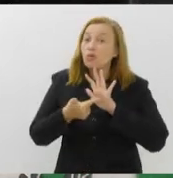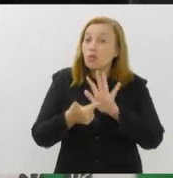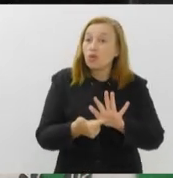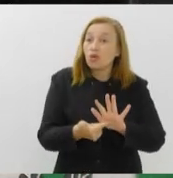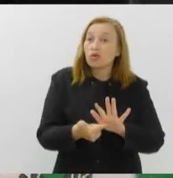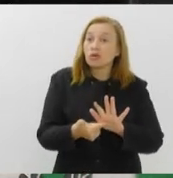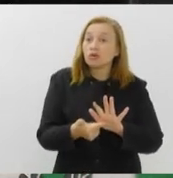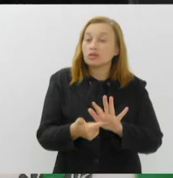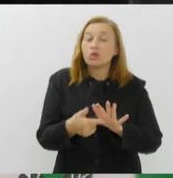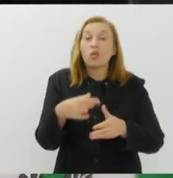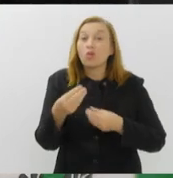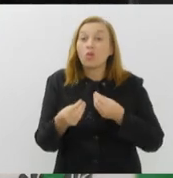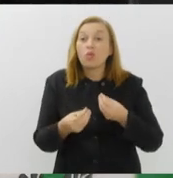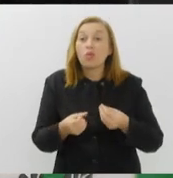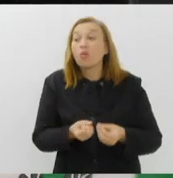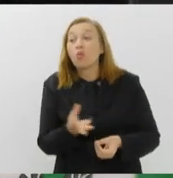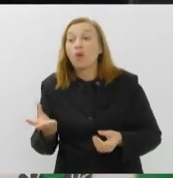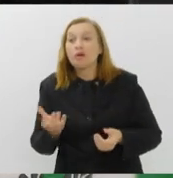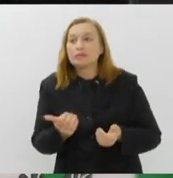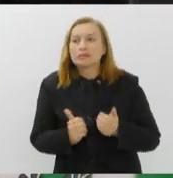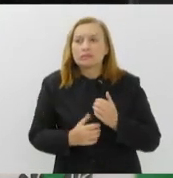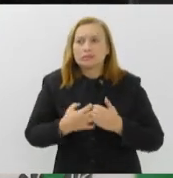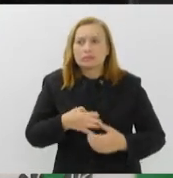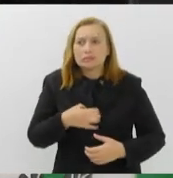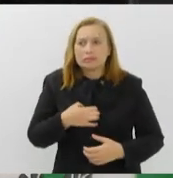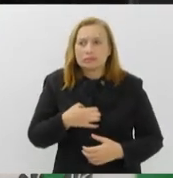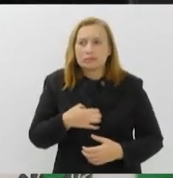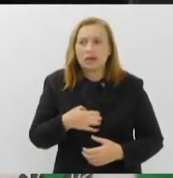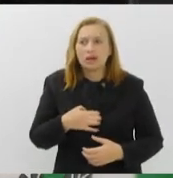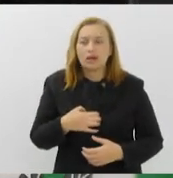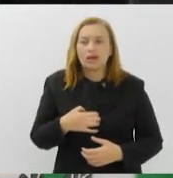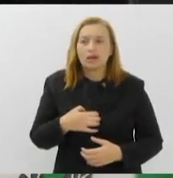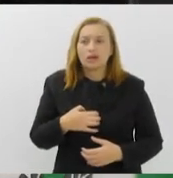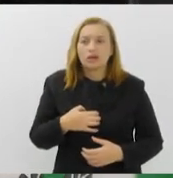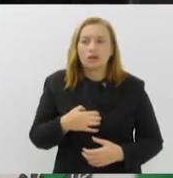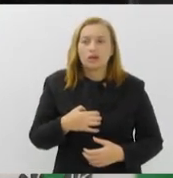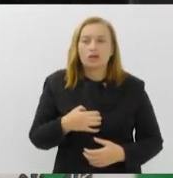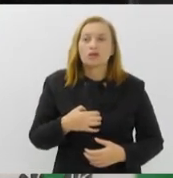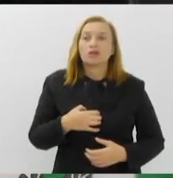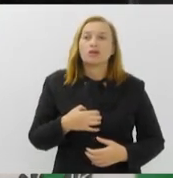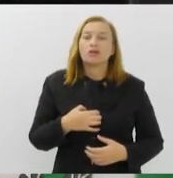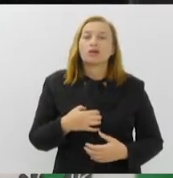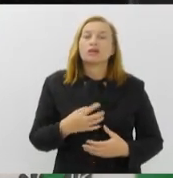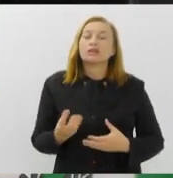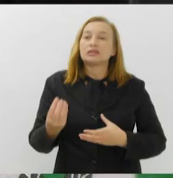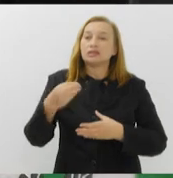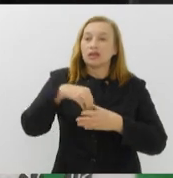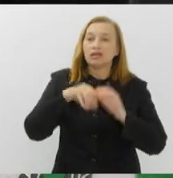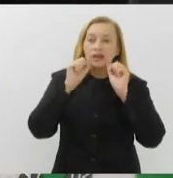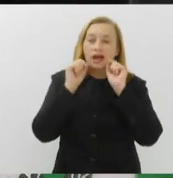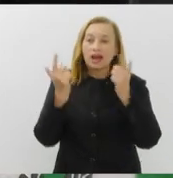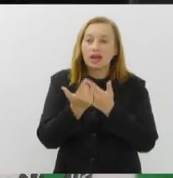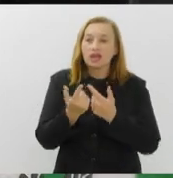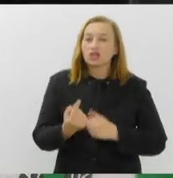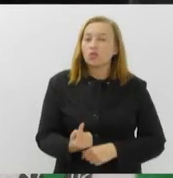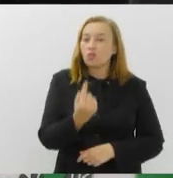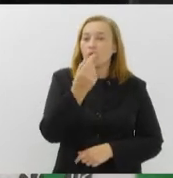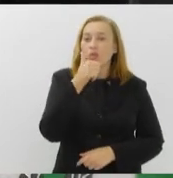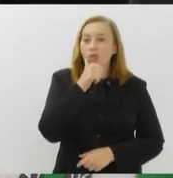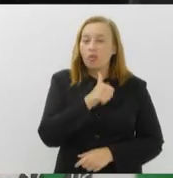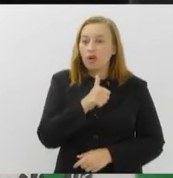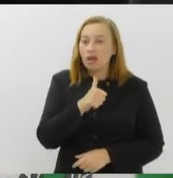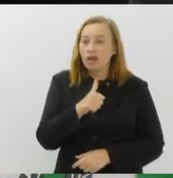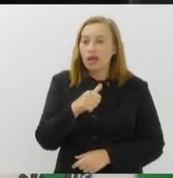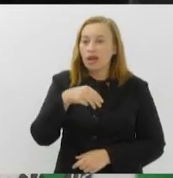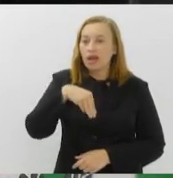estão incomodados com a presença de uma sem-terra dentro da Assembleia Legislativa do Rio de Janeiro, de uma mulher que